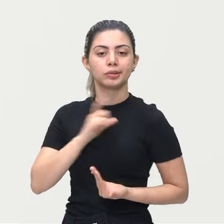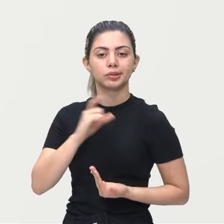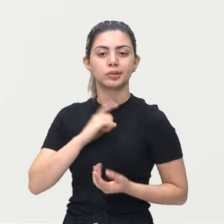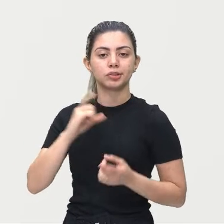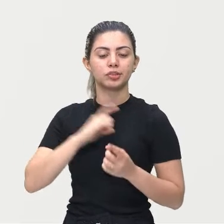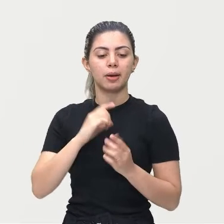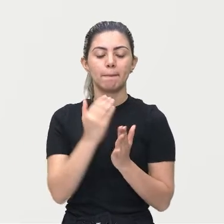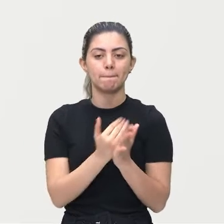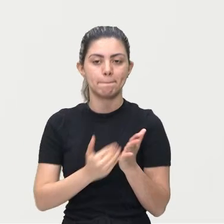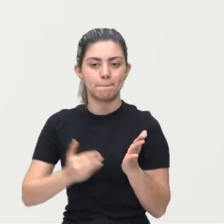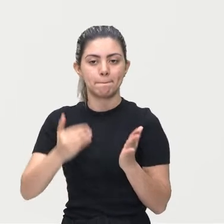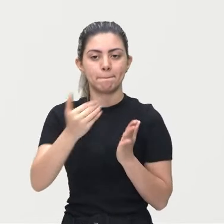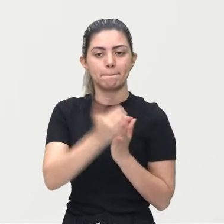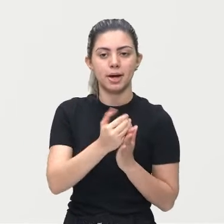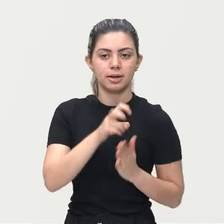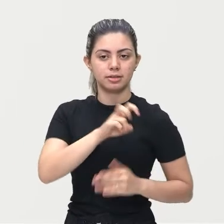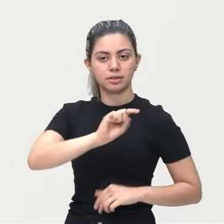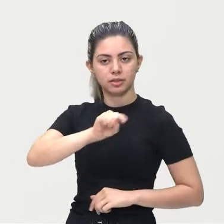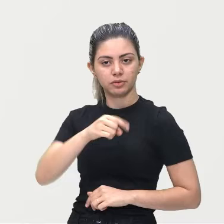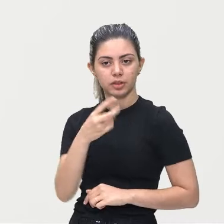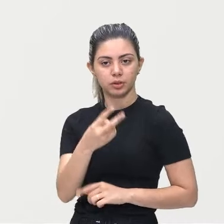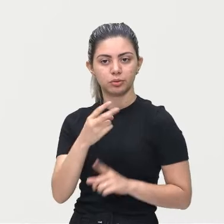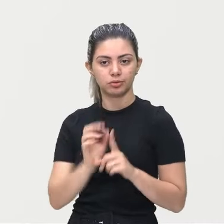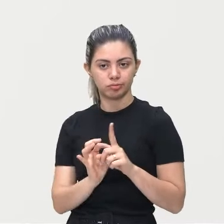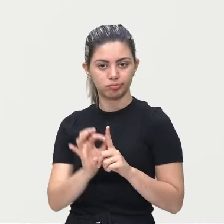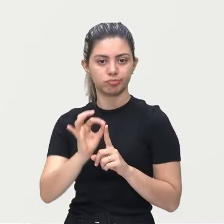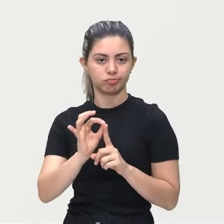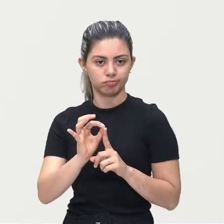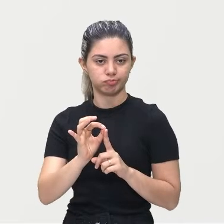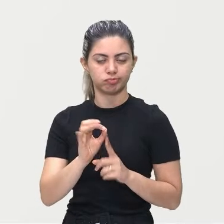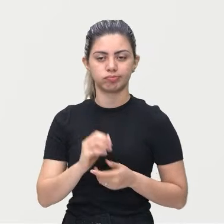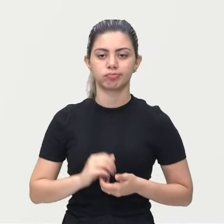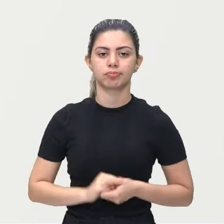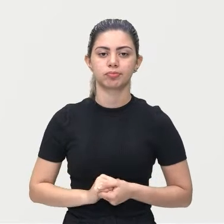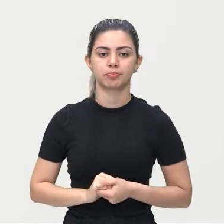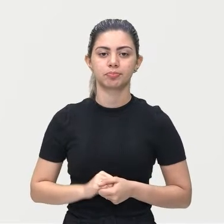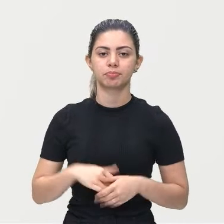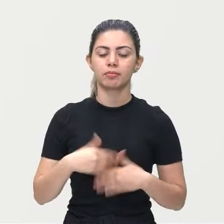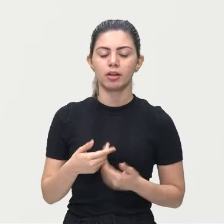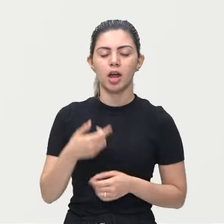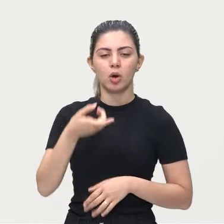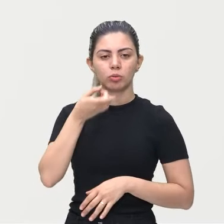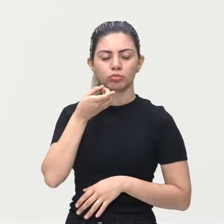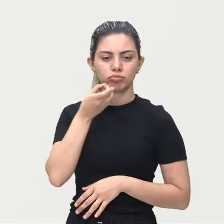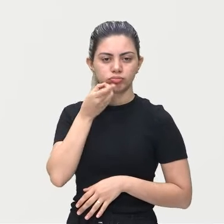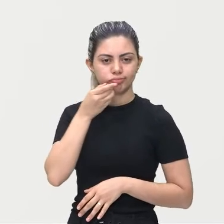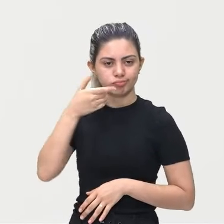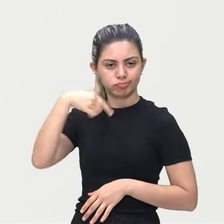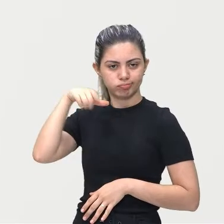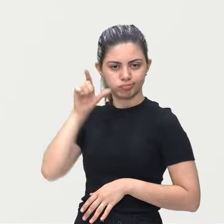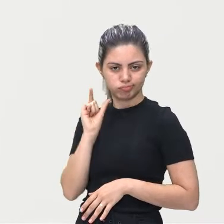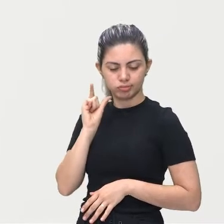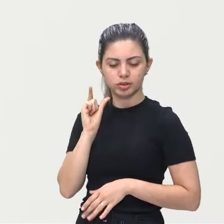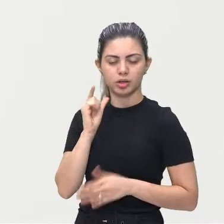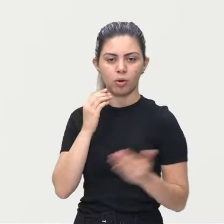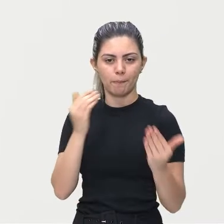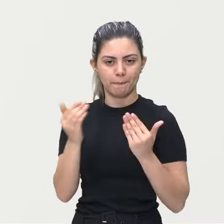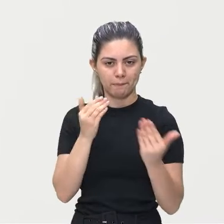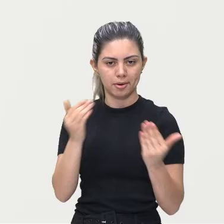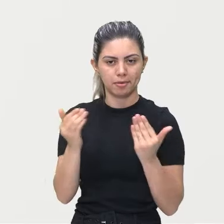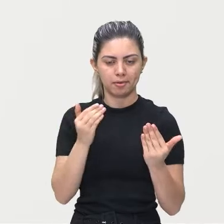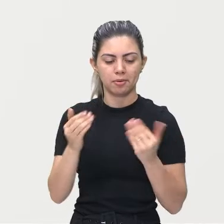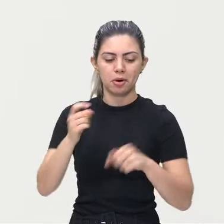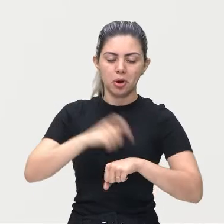indicava um acréscimo de 5,2 graus Celsius em relação ao dia anterior, no